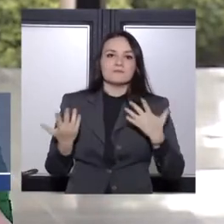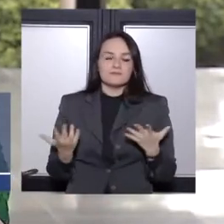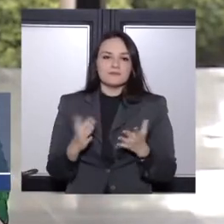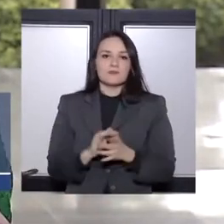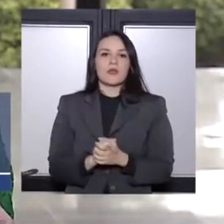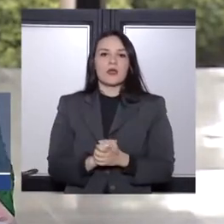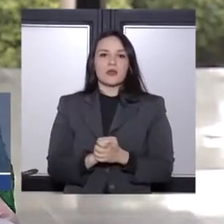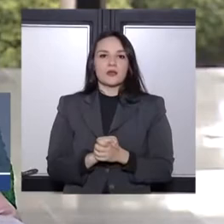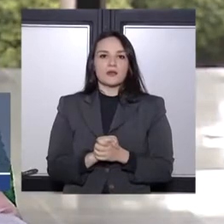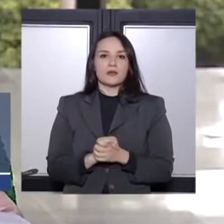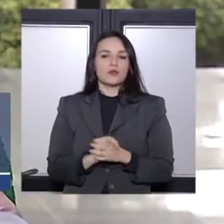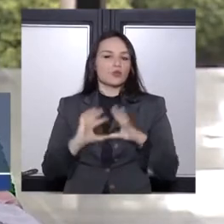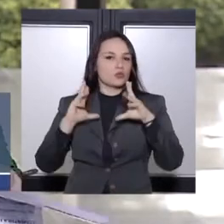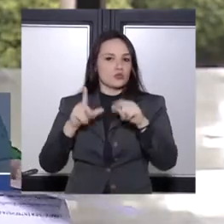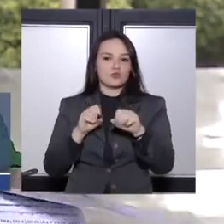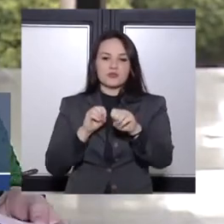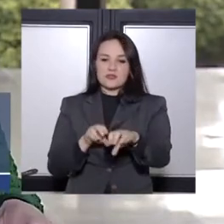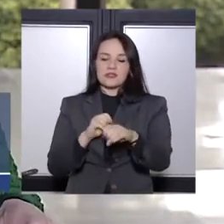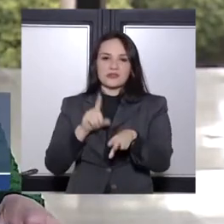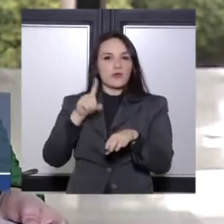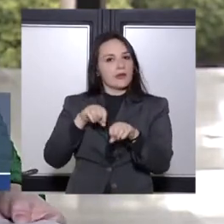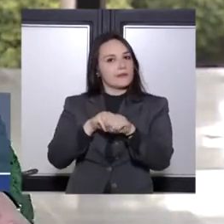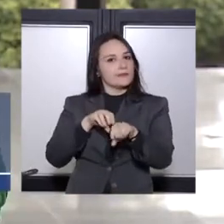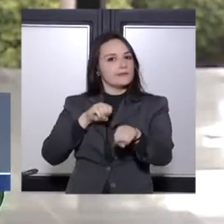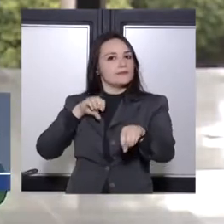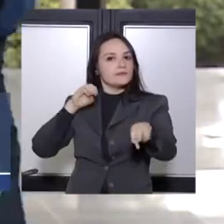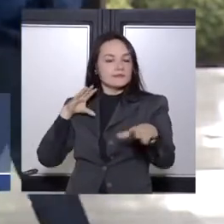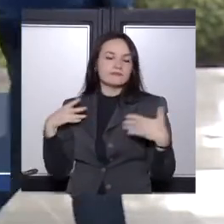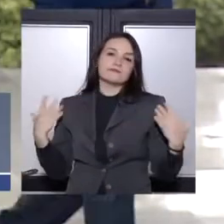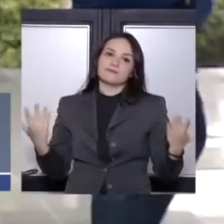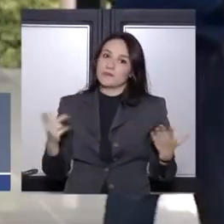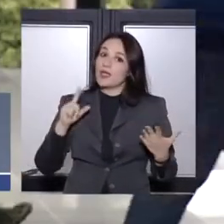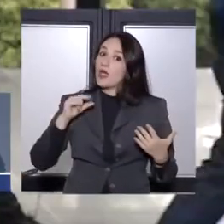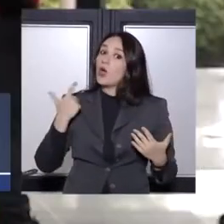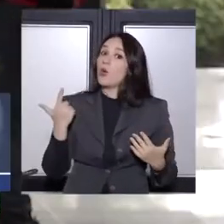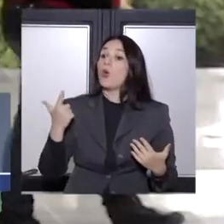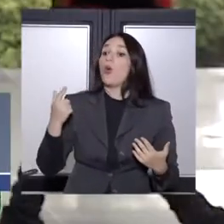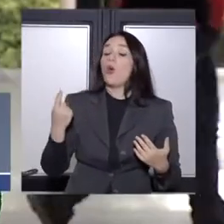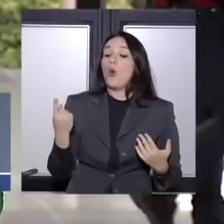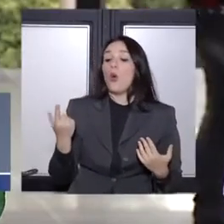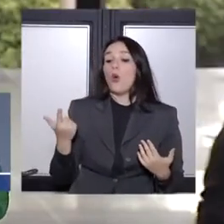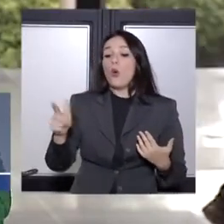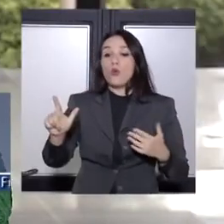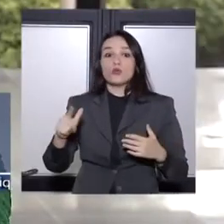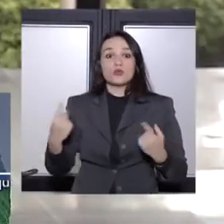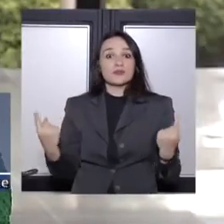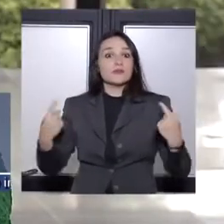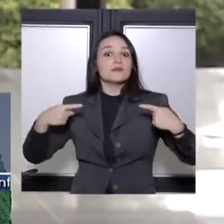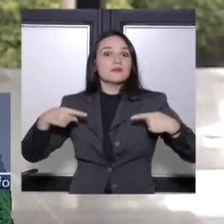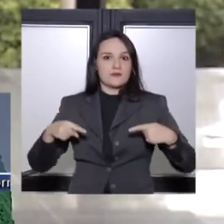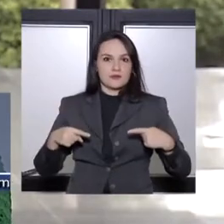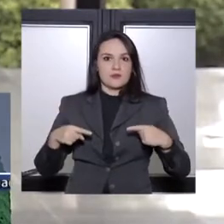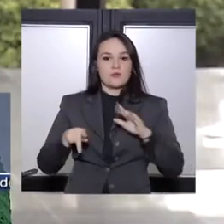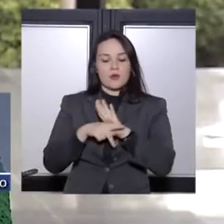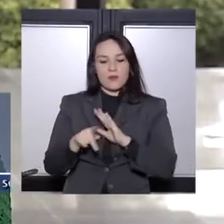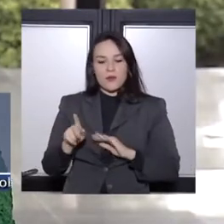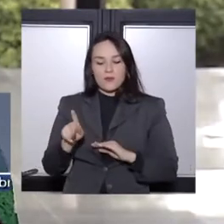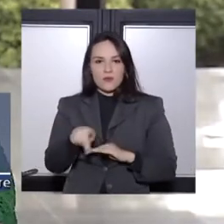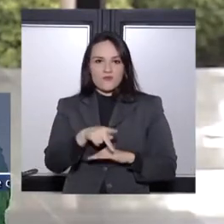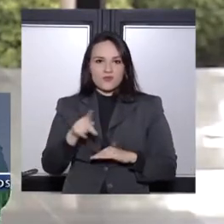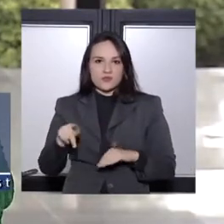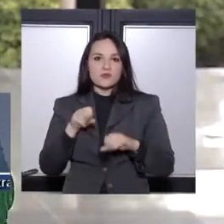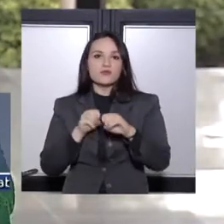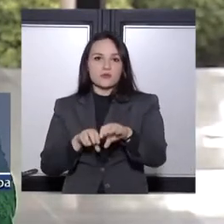ensino, né, está sendo à distância, mais um desafio aí para os educadores do nosso país.